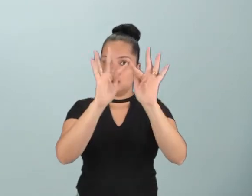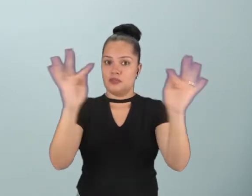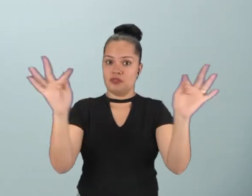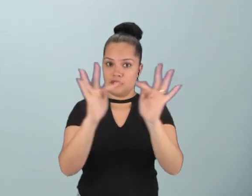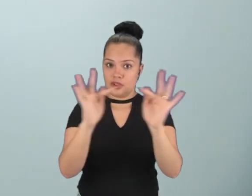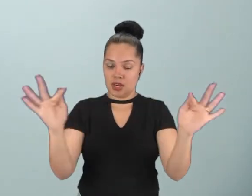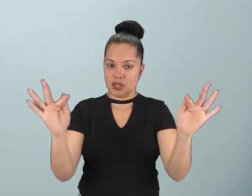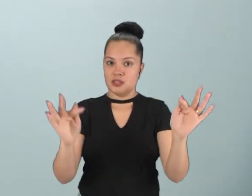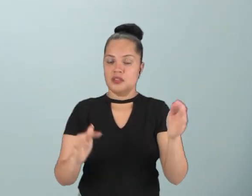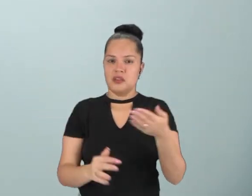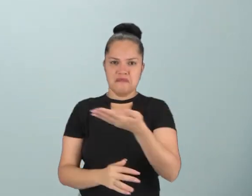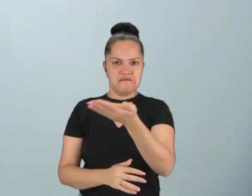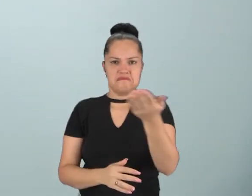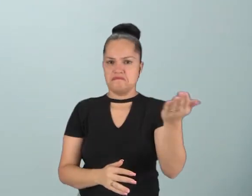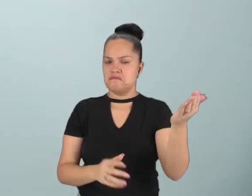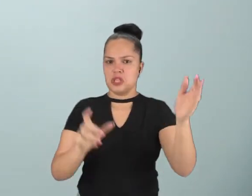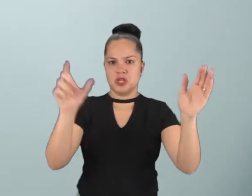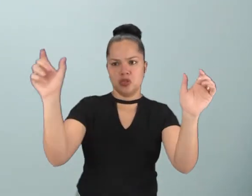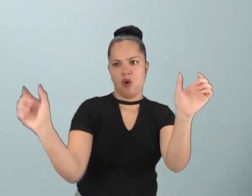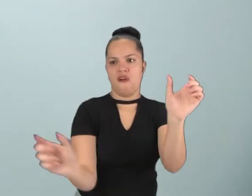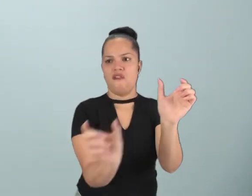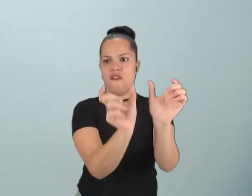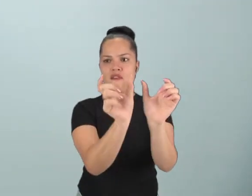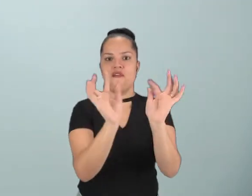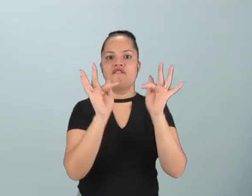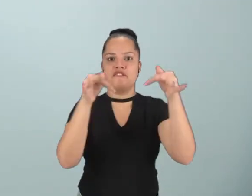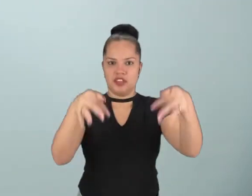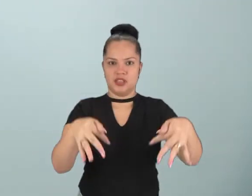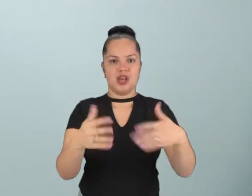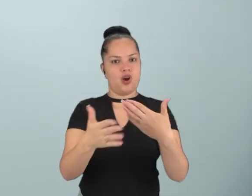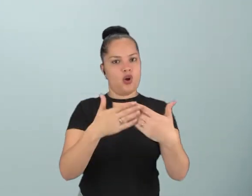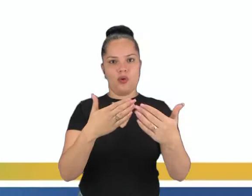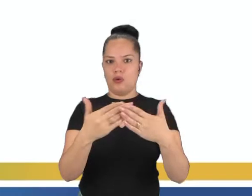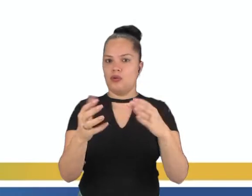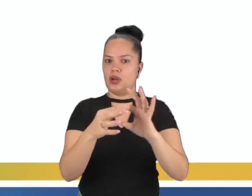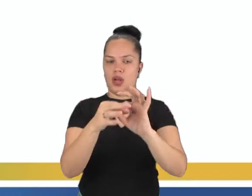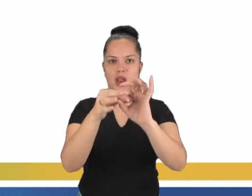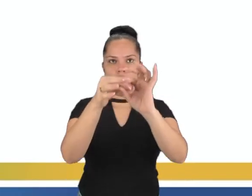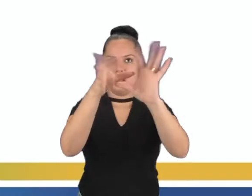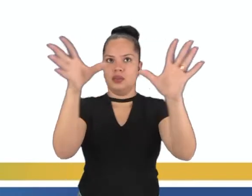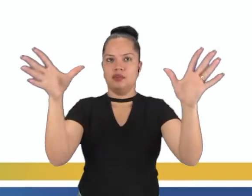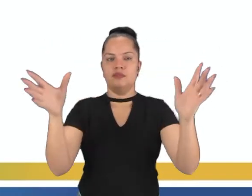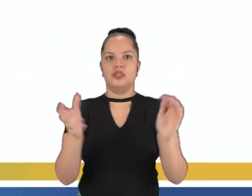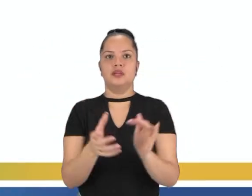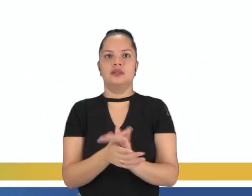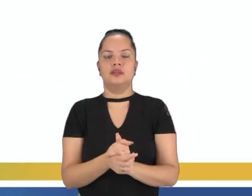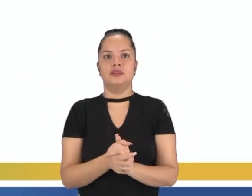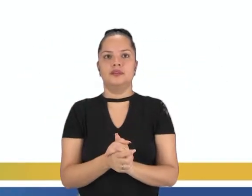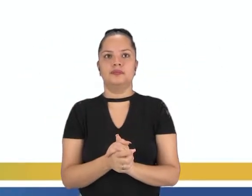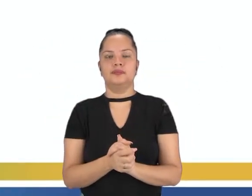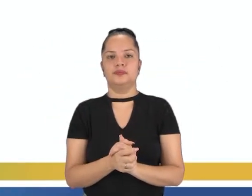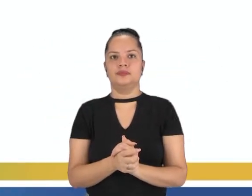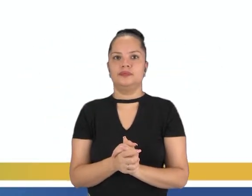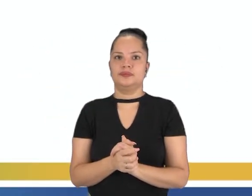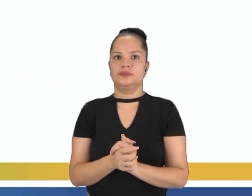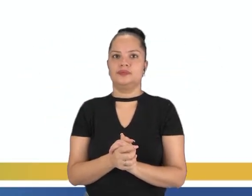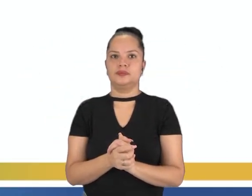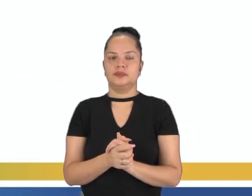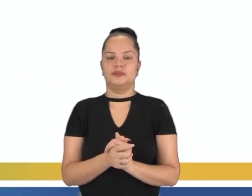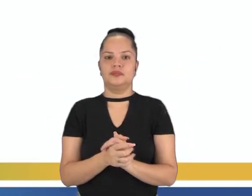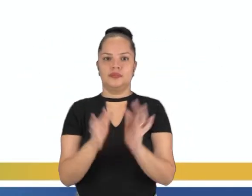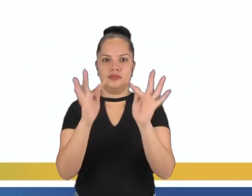qualquer complemento que vocês quiserem. Olha o exemplo que tem aí na tela para vocês. There is a book on the